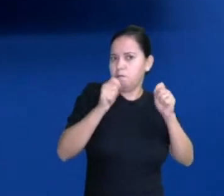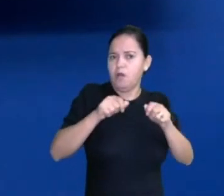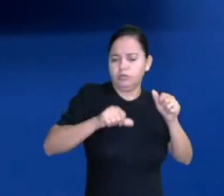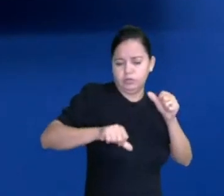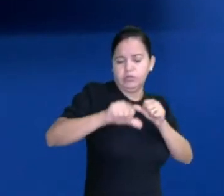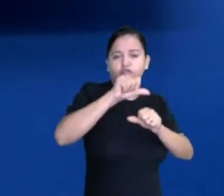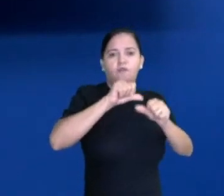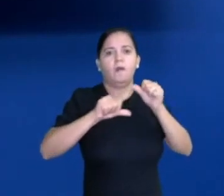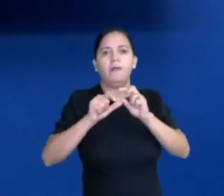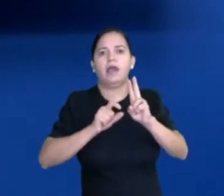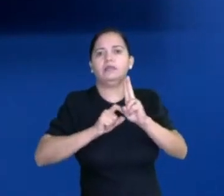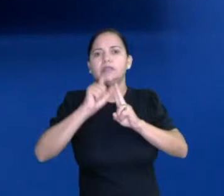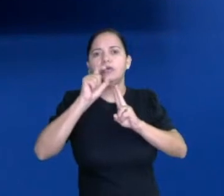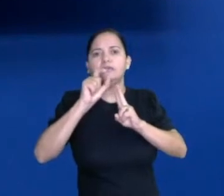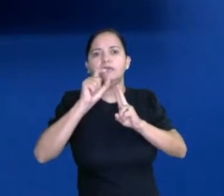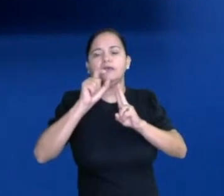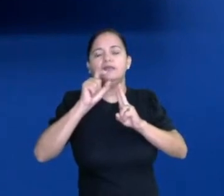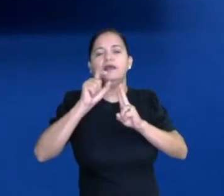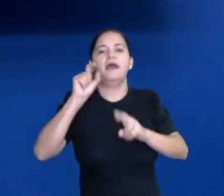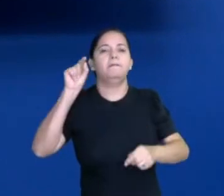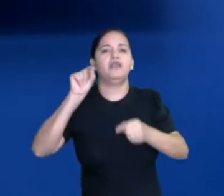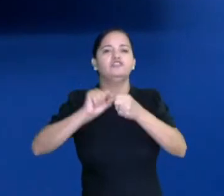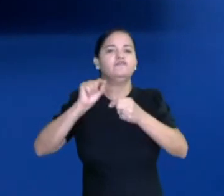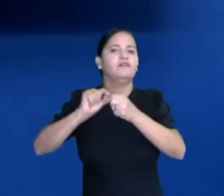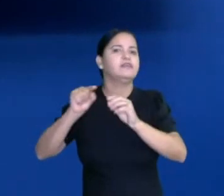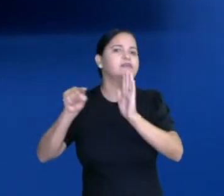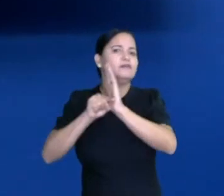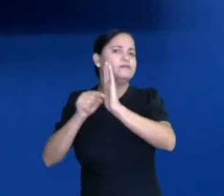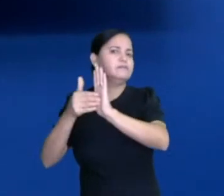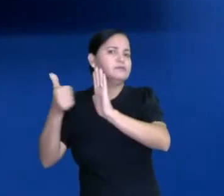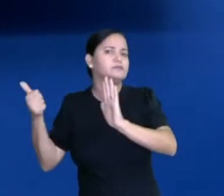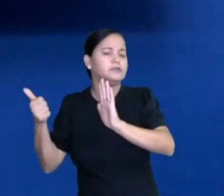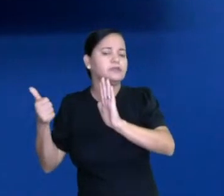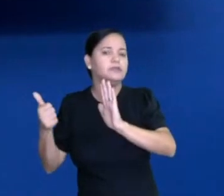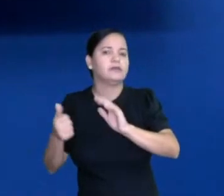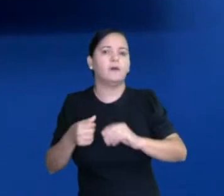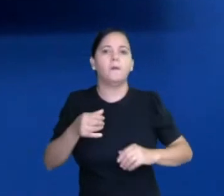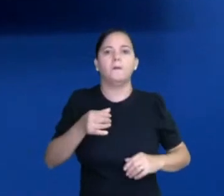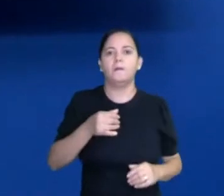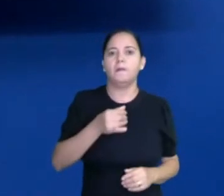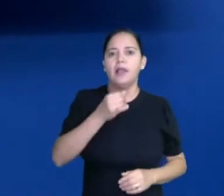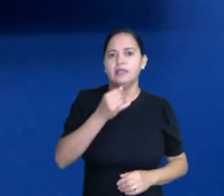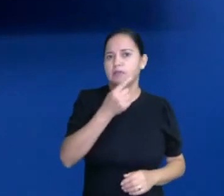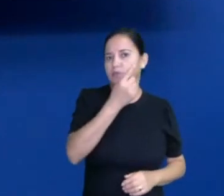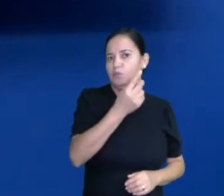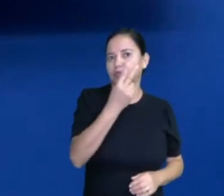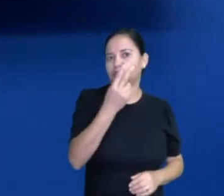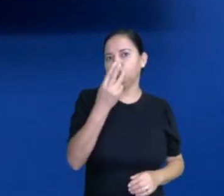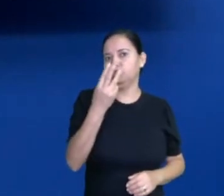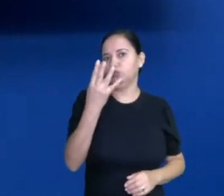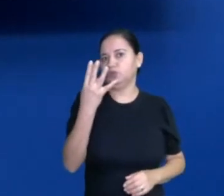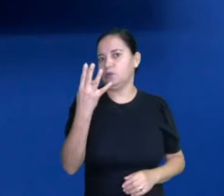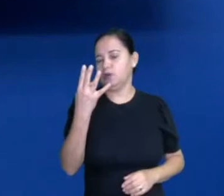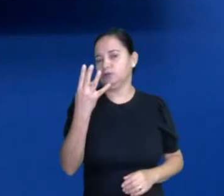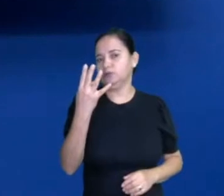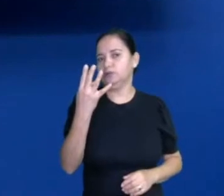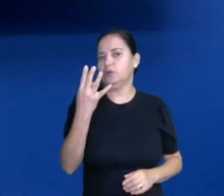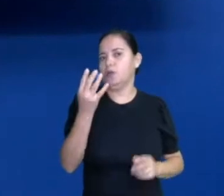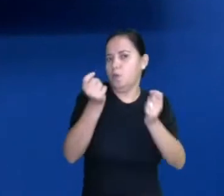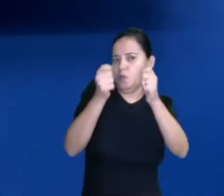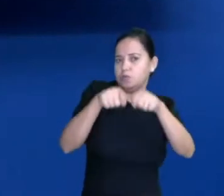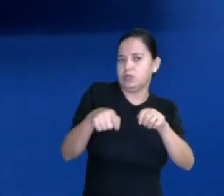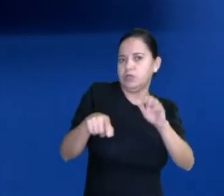na dezena, né? Para poder a gente fazer a subtração. Mas se tivesse 1, 2, 3, 4, eu poderia